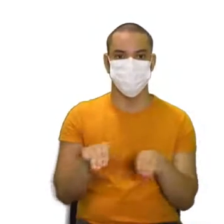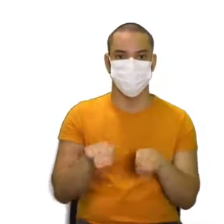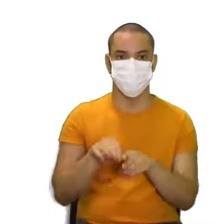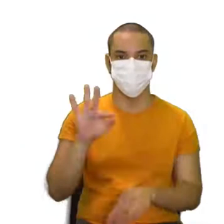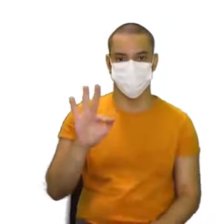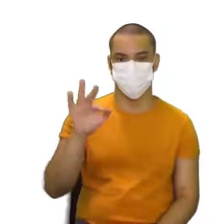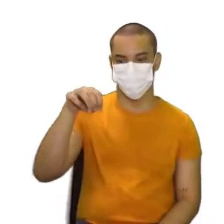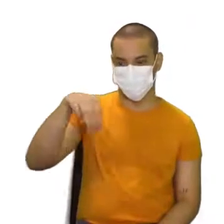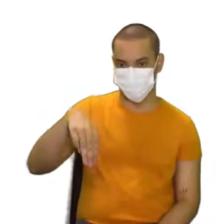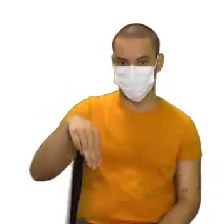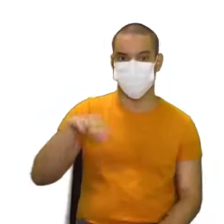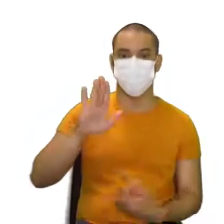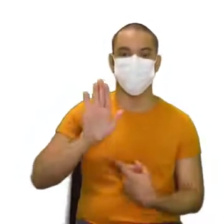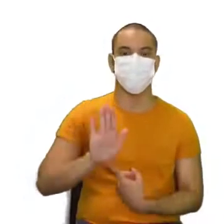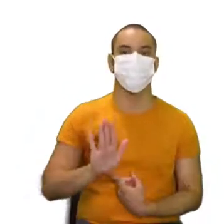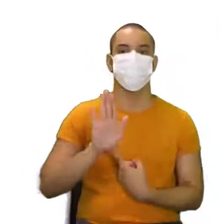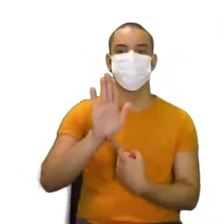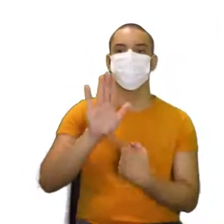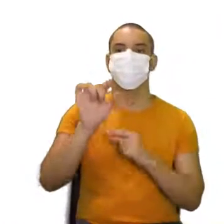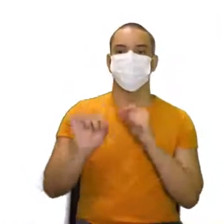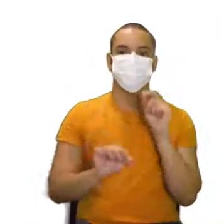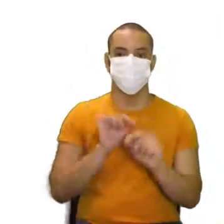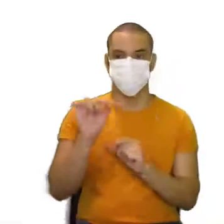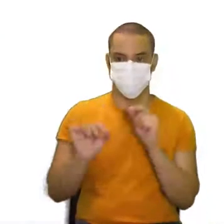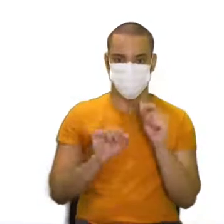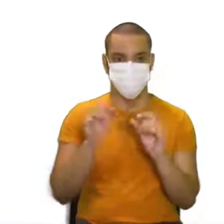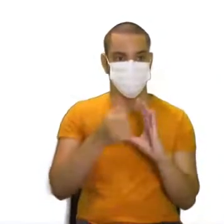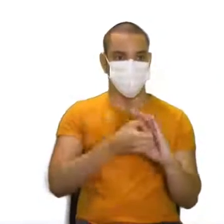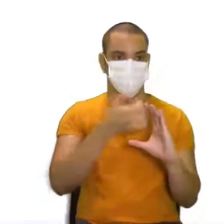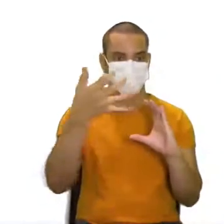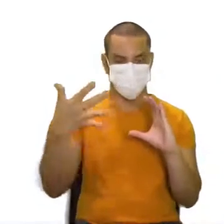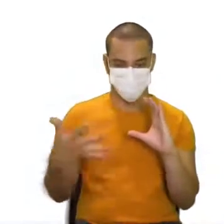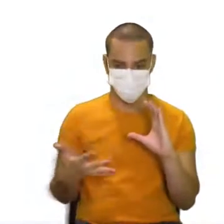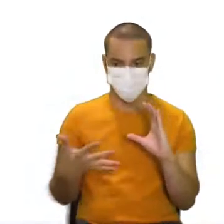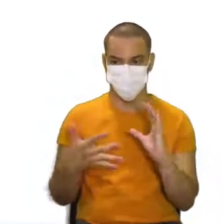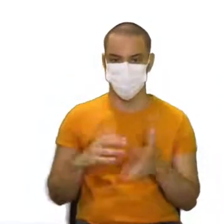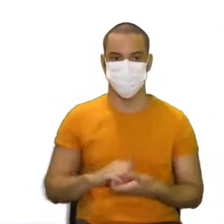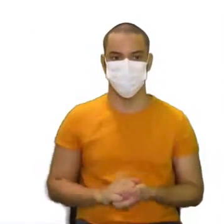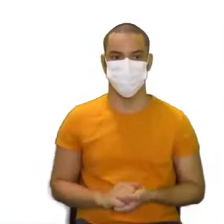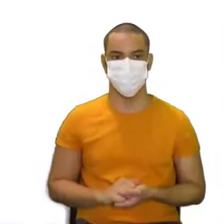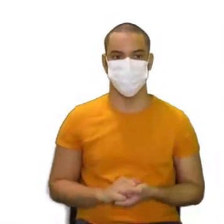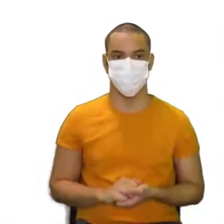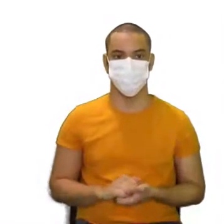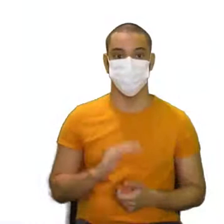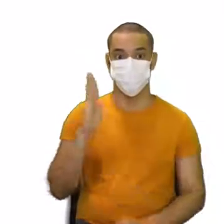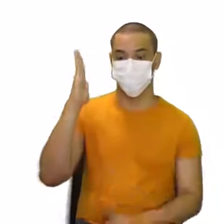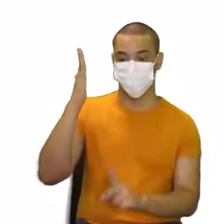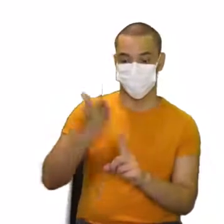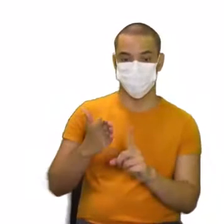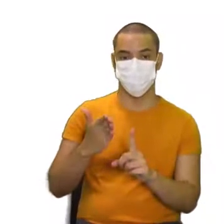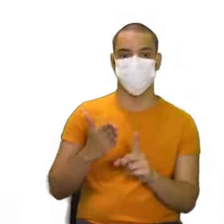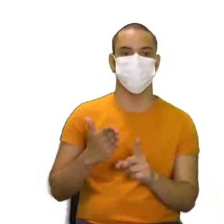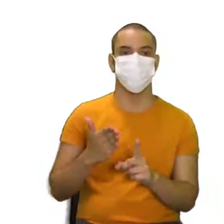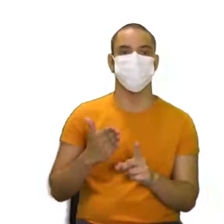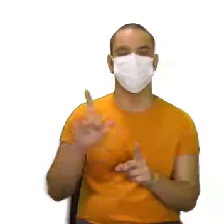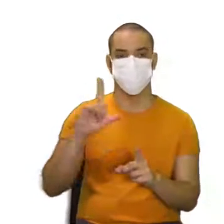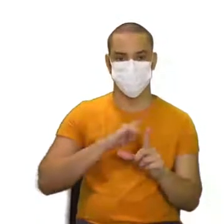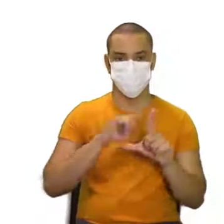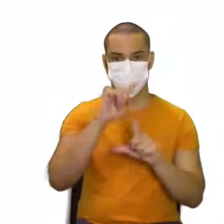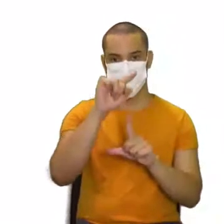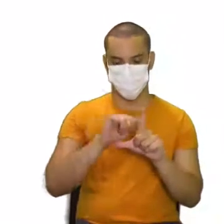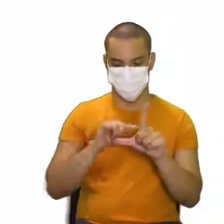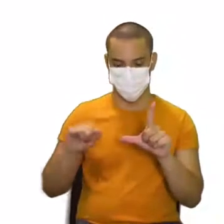FM apresentar as seguintes características vamos lá direção perpendicular ao plano